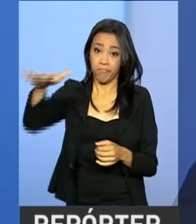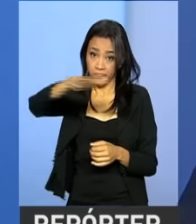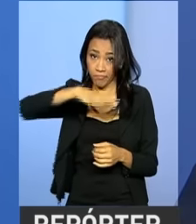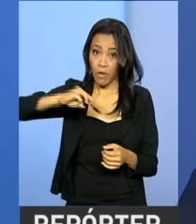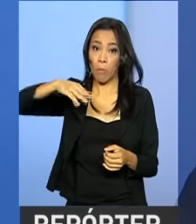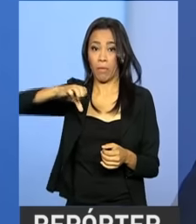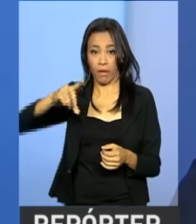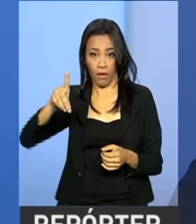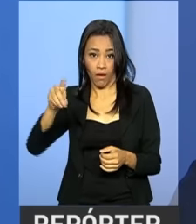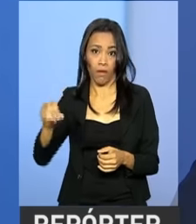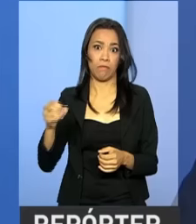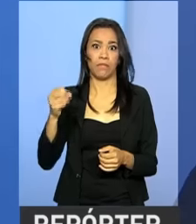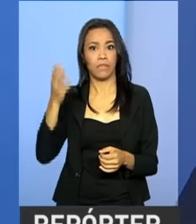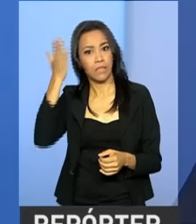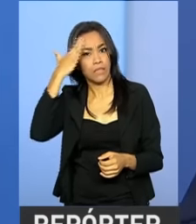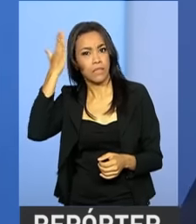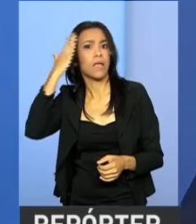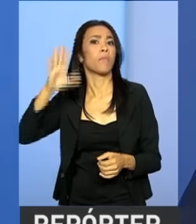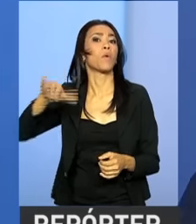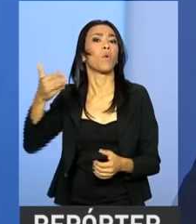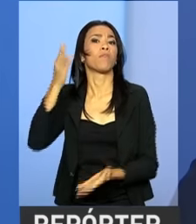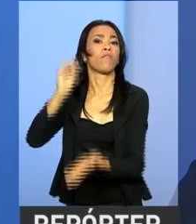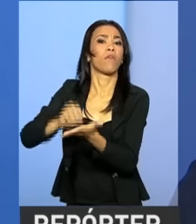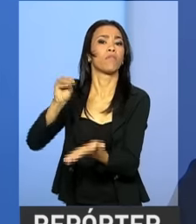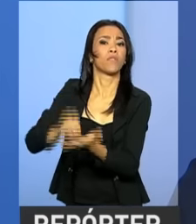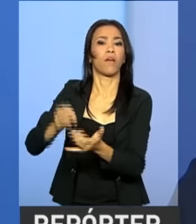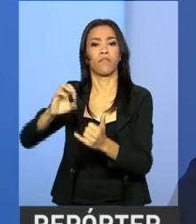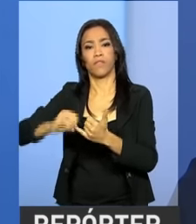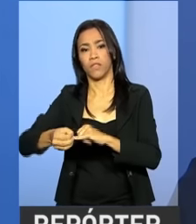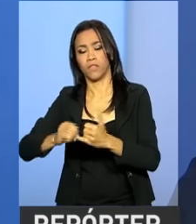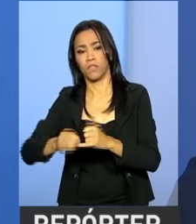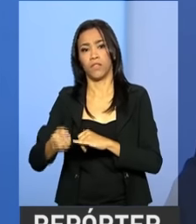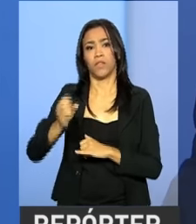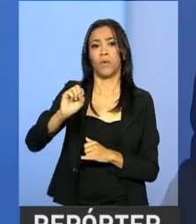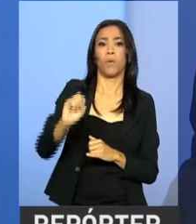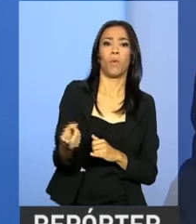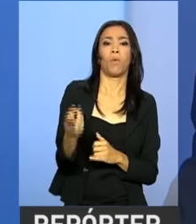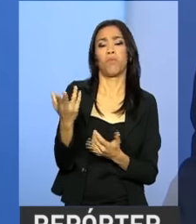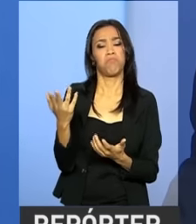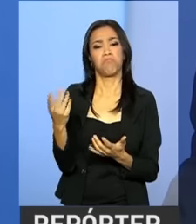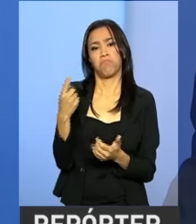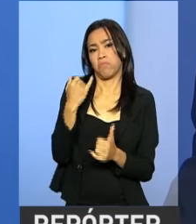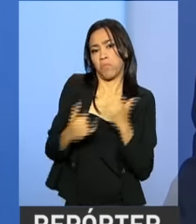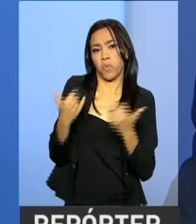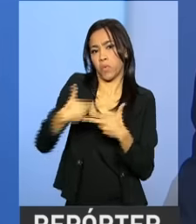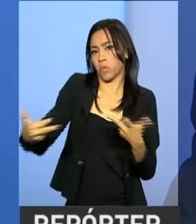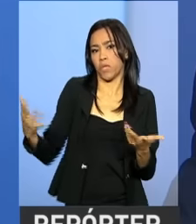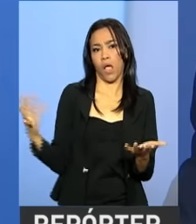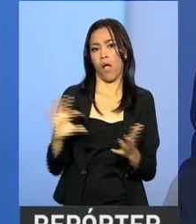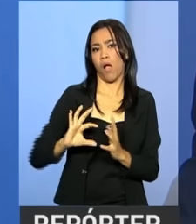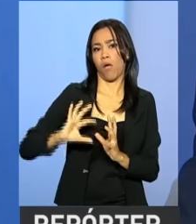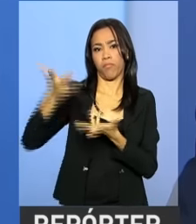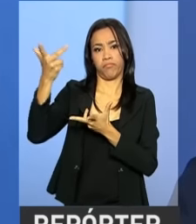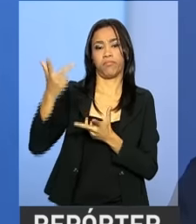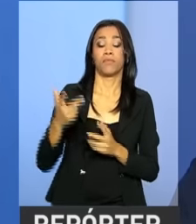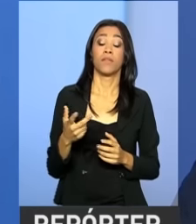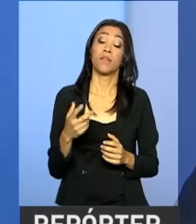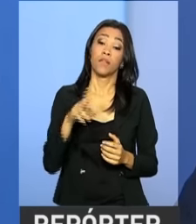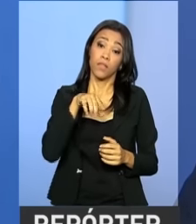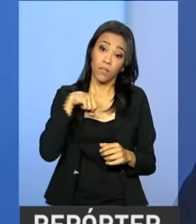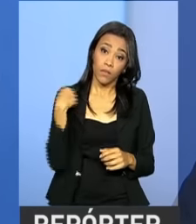o mercado percebe que vai faltar feijão ou que tem uma dificuldade de feijão. Nós